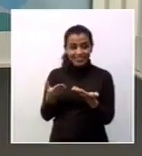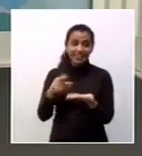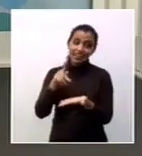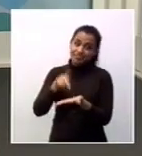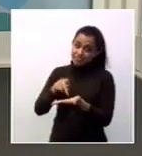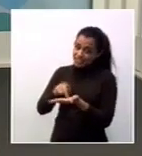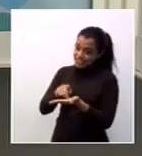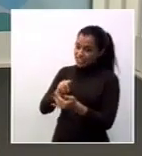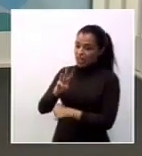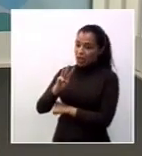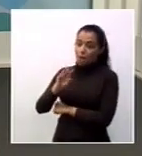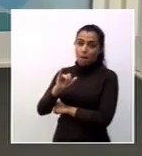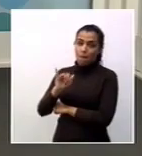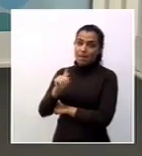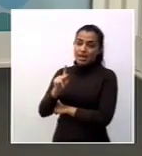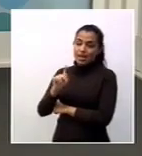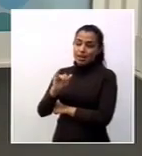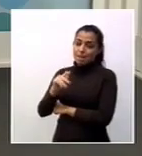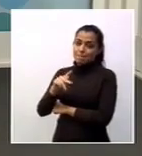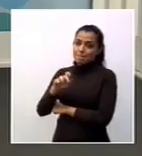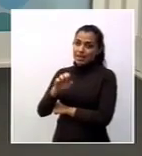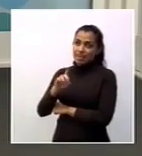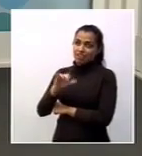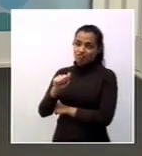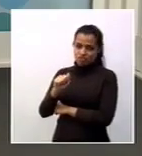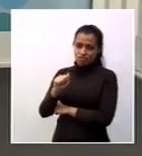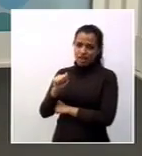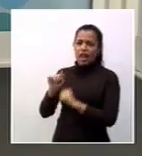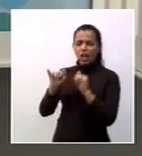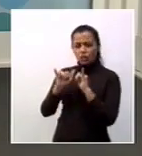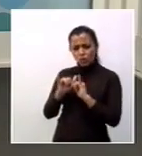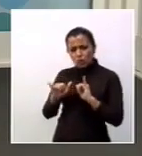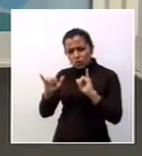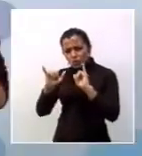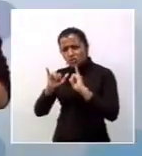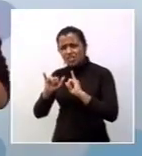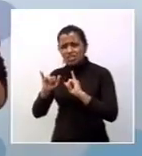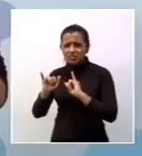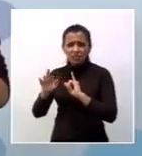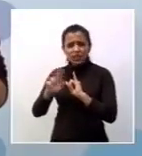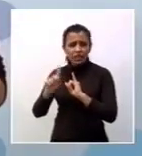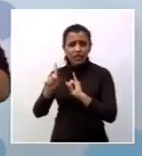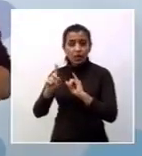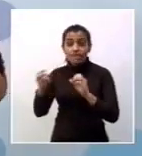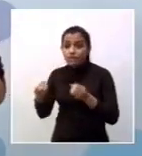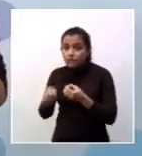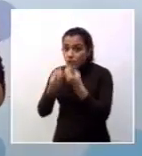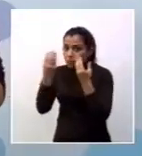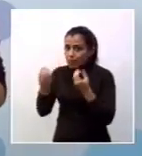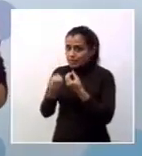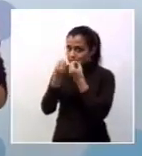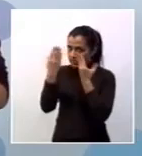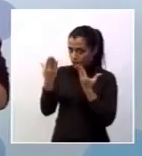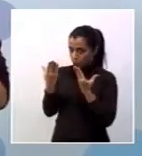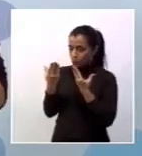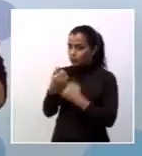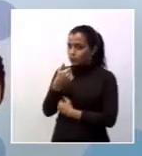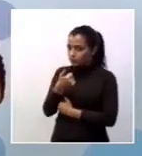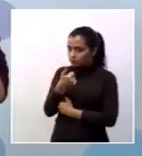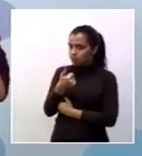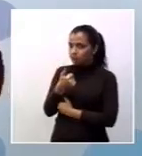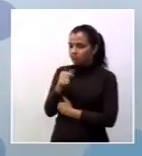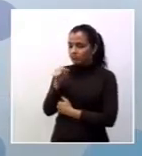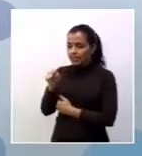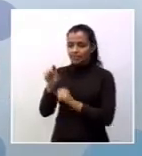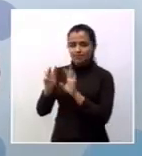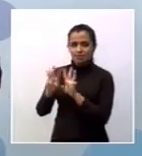Wikipédia, ela não noticia exatamente coisas, são informações. A Wikipédia, normalmente, a gente tem o costume de falar de que ela não